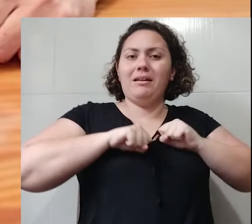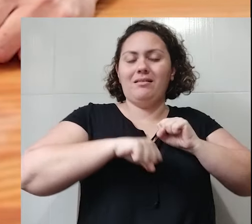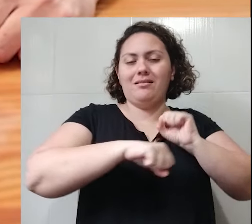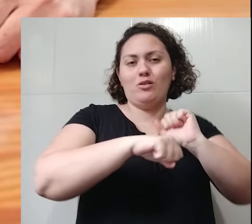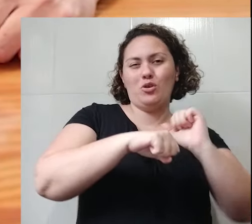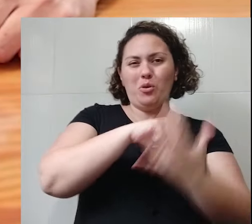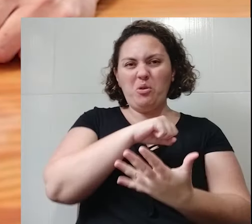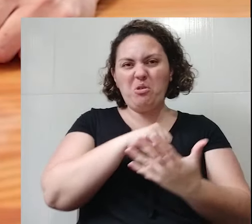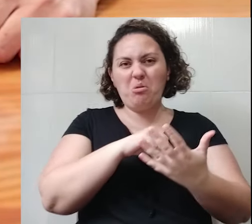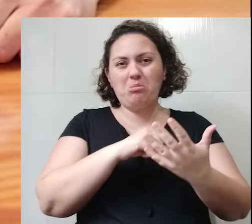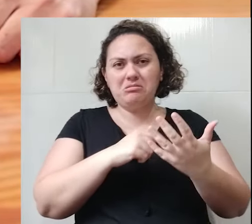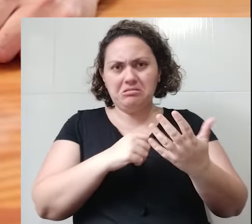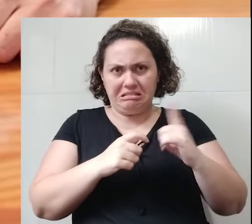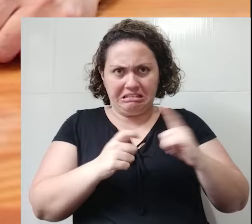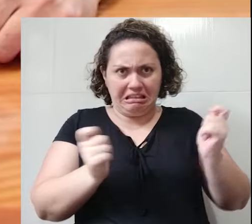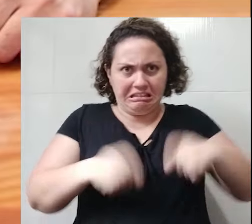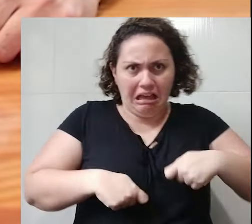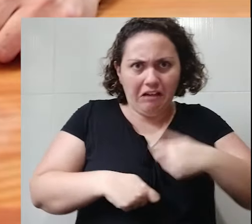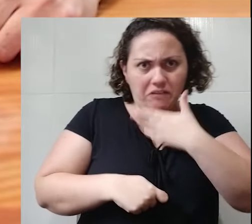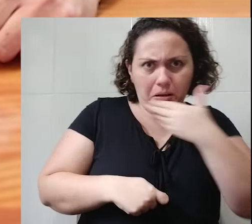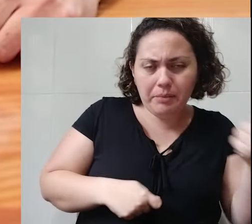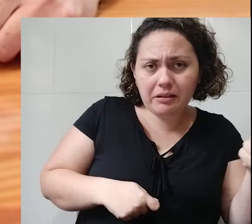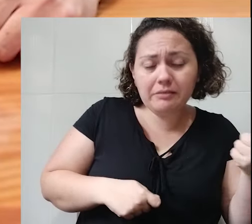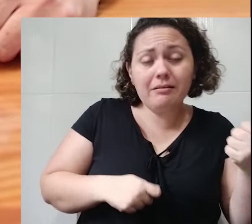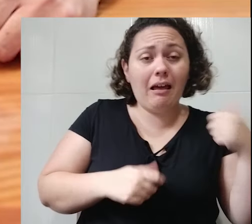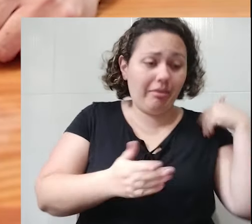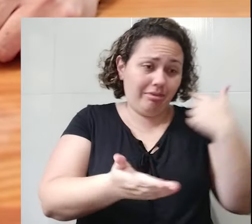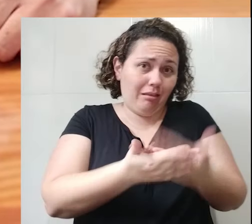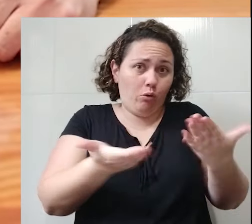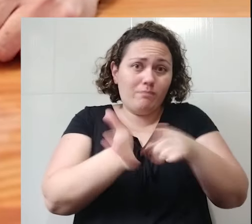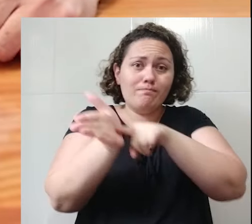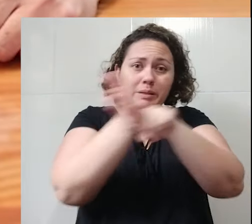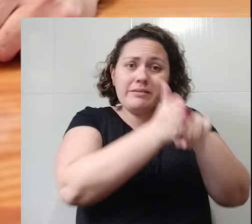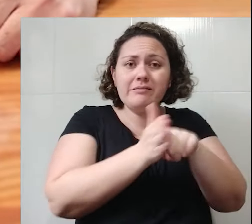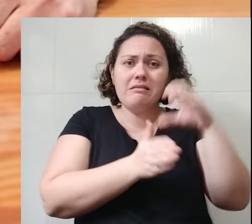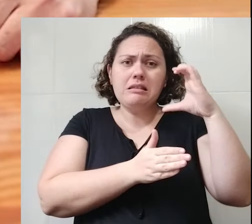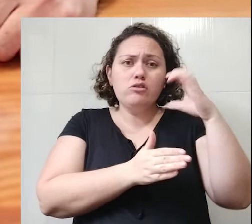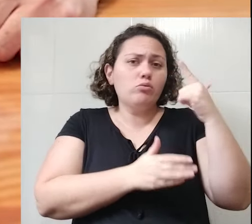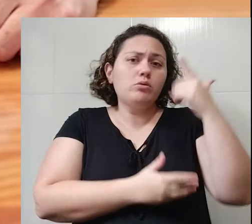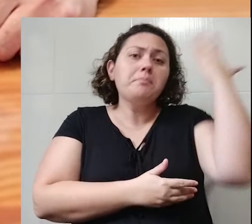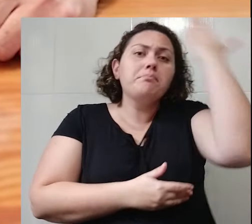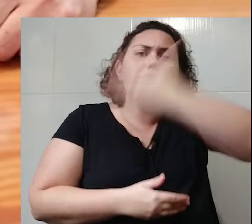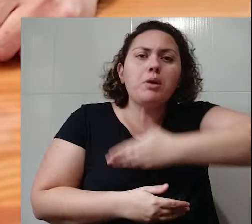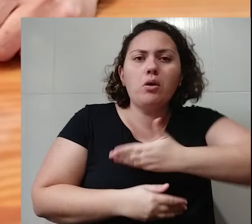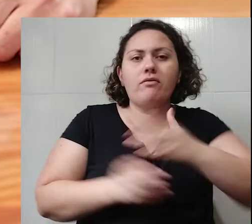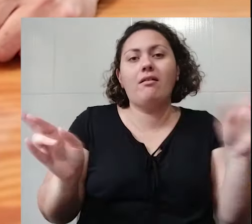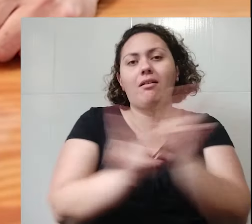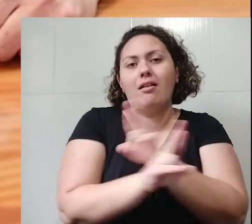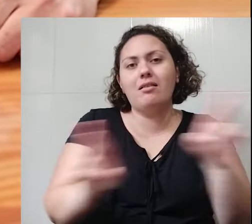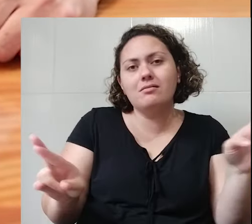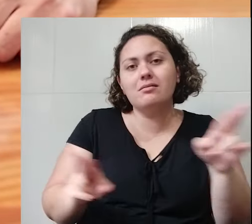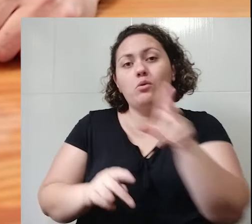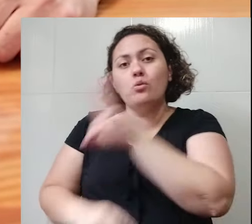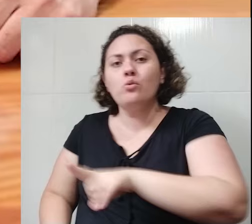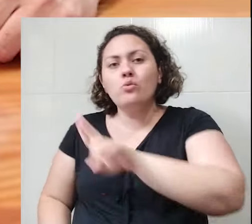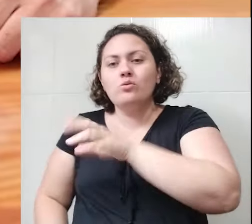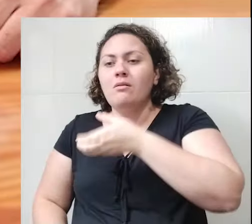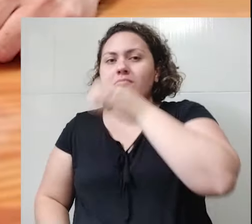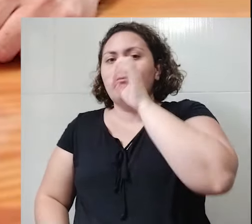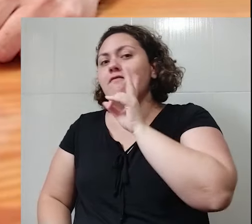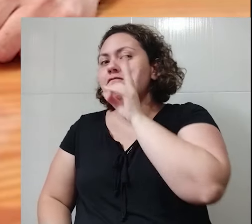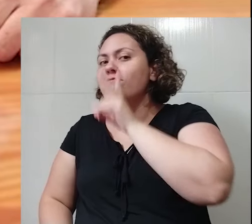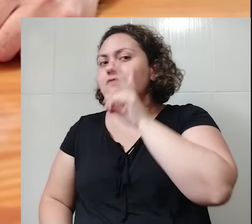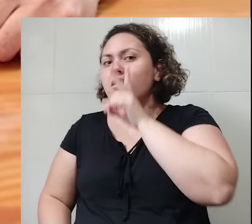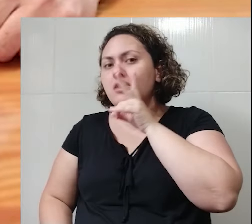bibliografia científica que temos no momento, não existe nenhuma relação científica comprovada entre o consumo moderado